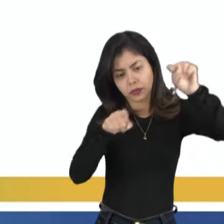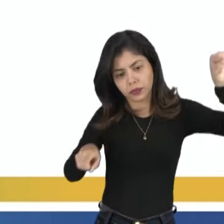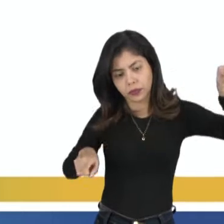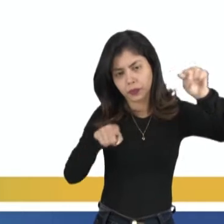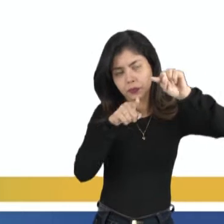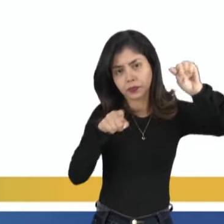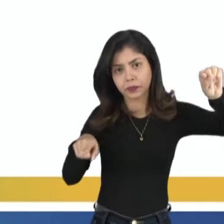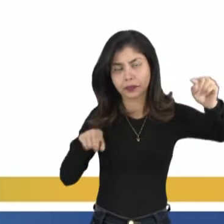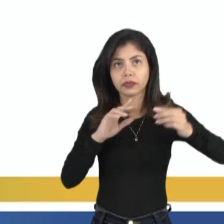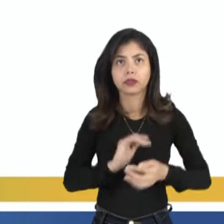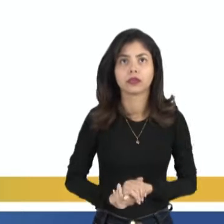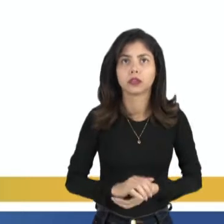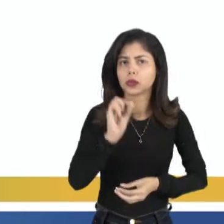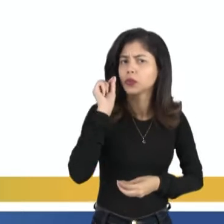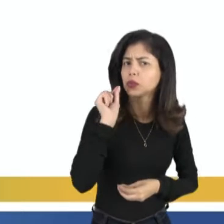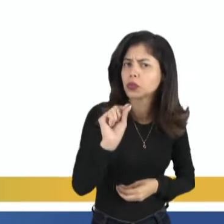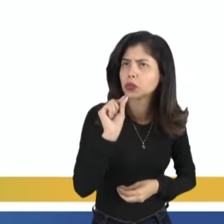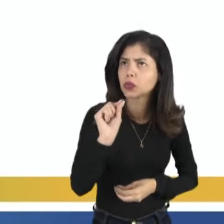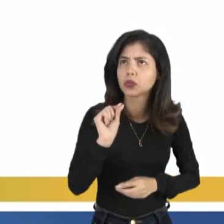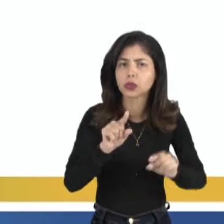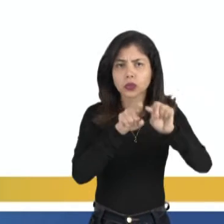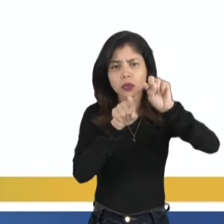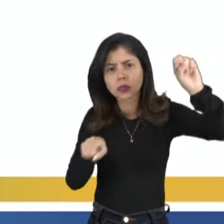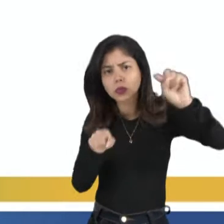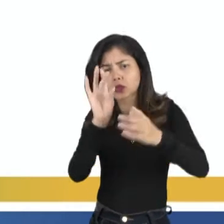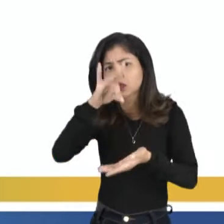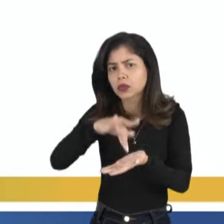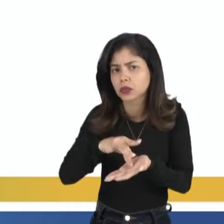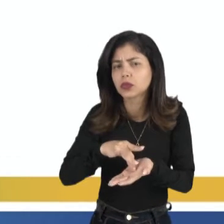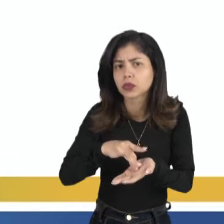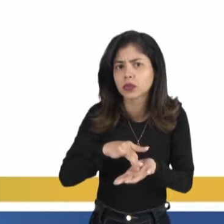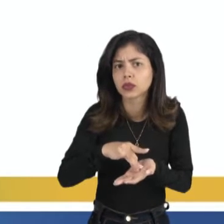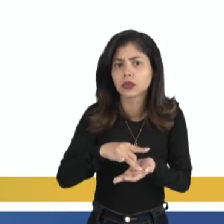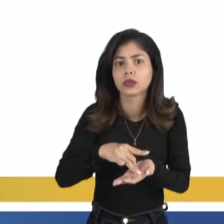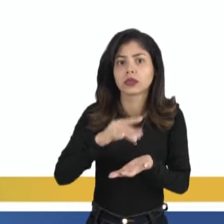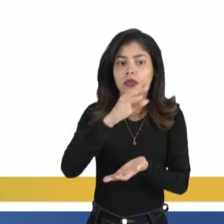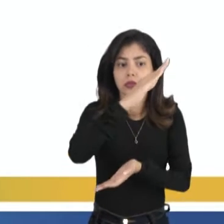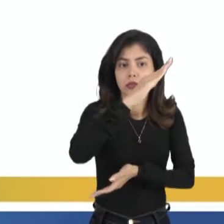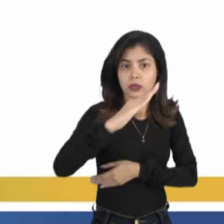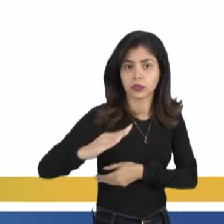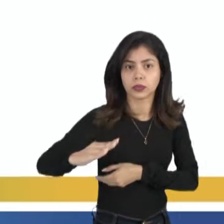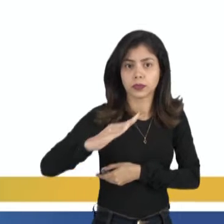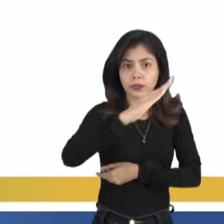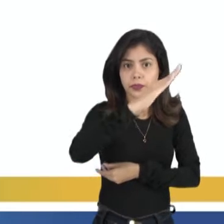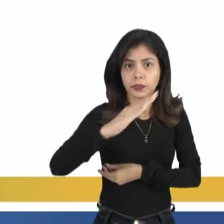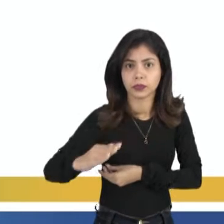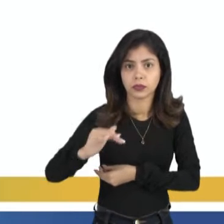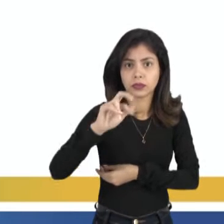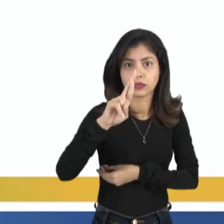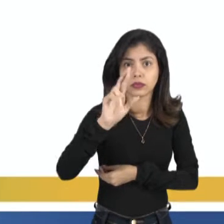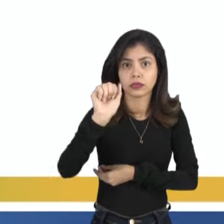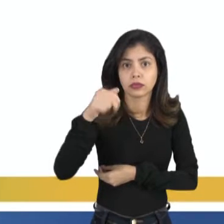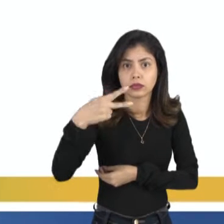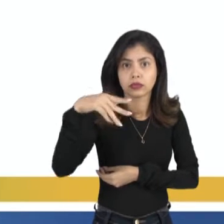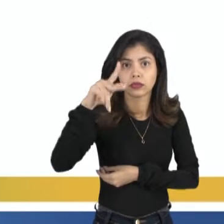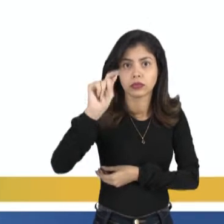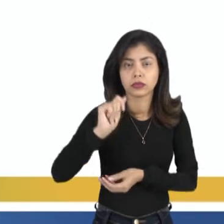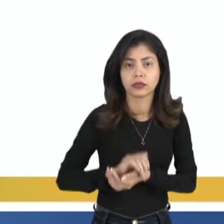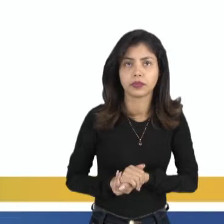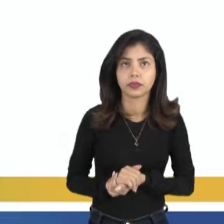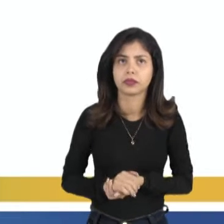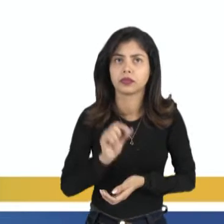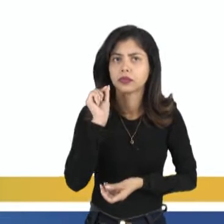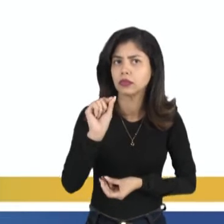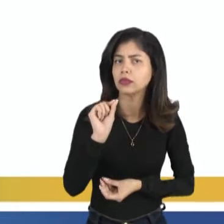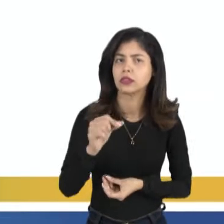plano inclinado? O que é um plano inclinado, na verdade? É uma rampa. Em cima dessa rampa é colocado um